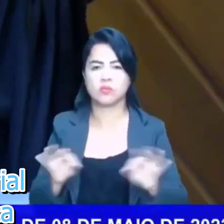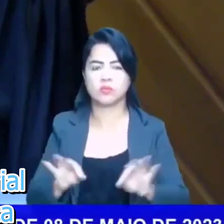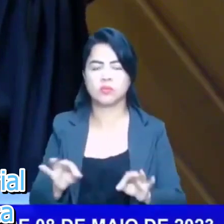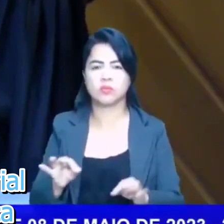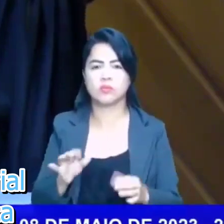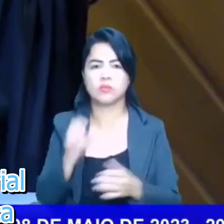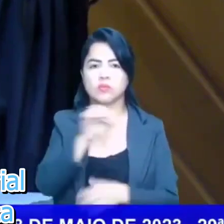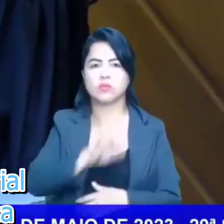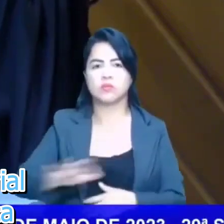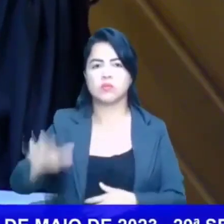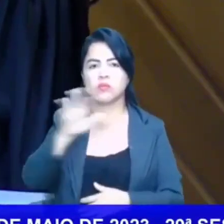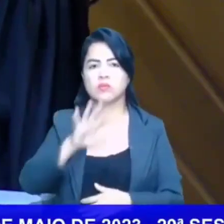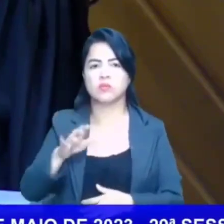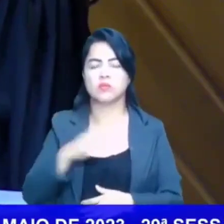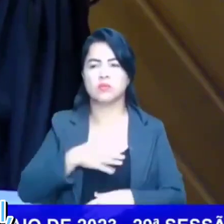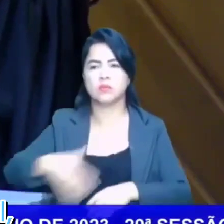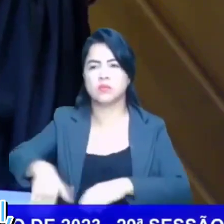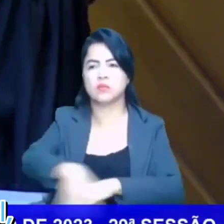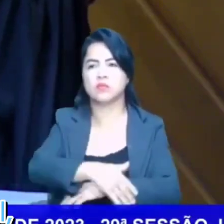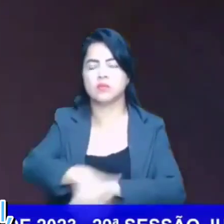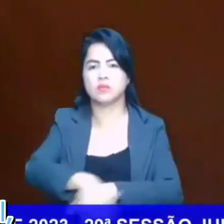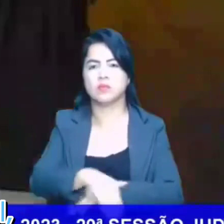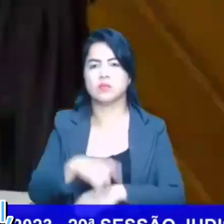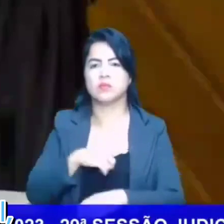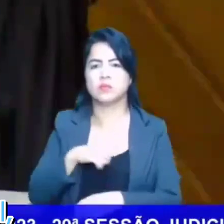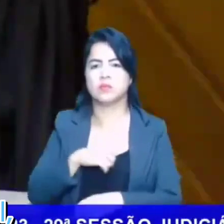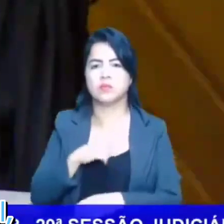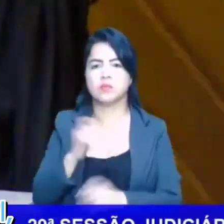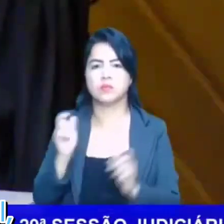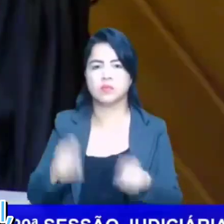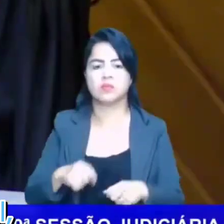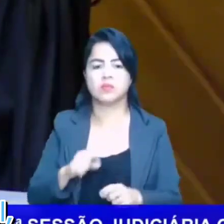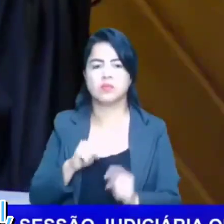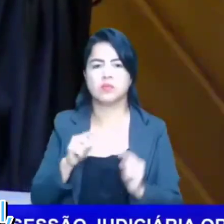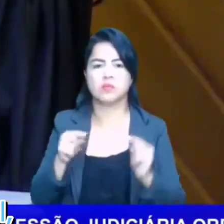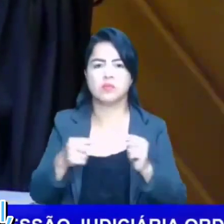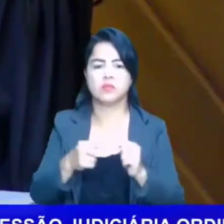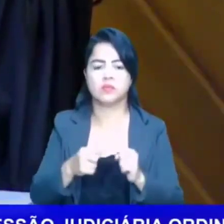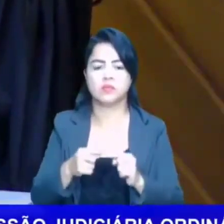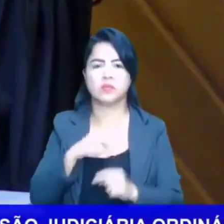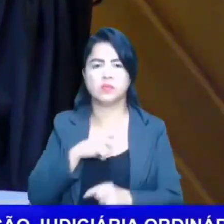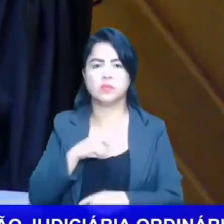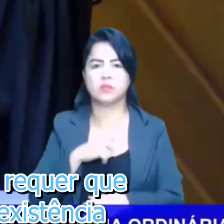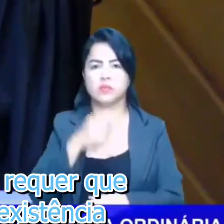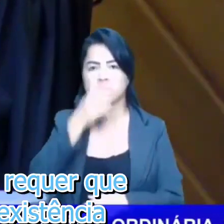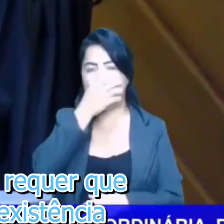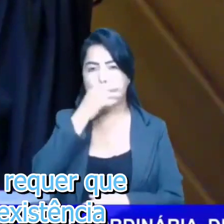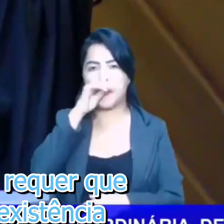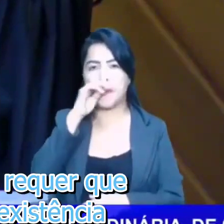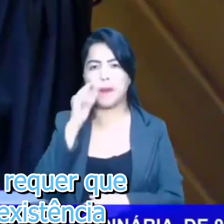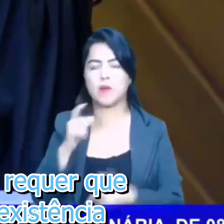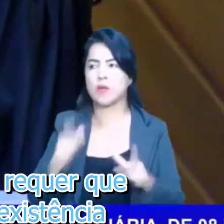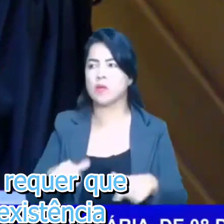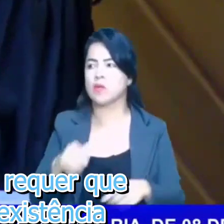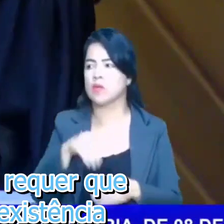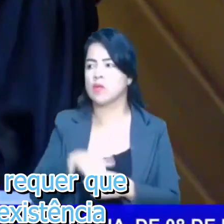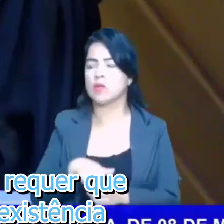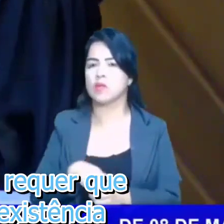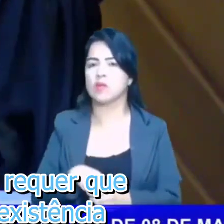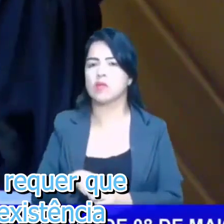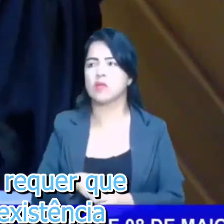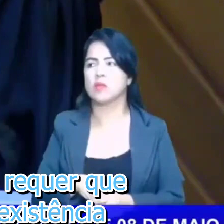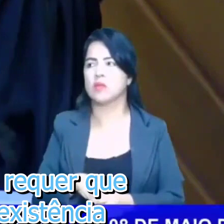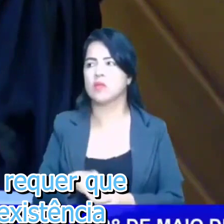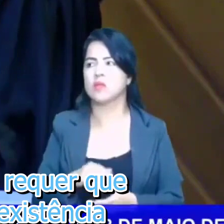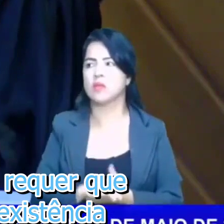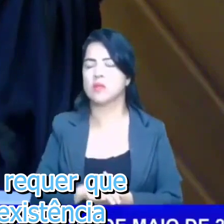a placa da rua ou qualquer item capaz de identificar o local como local de votação ou das vias